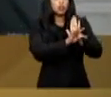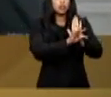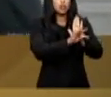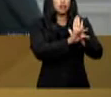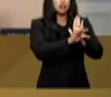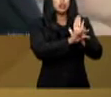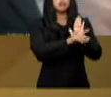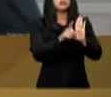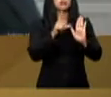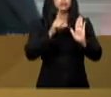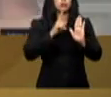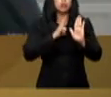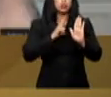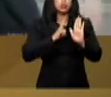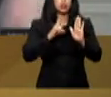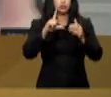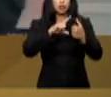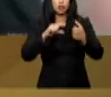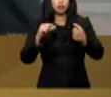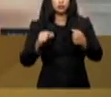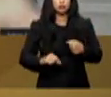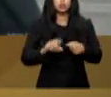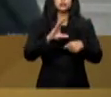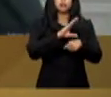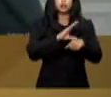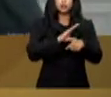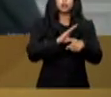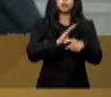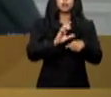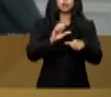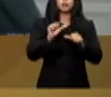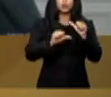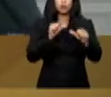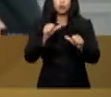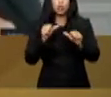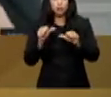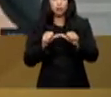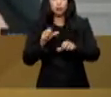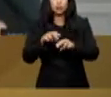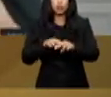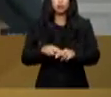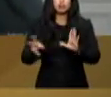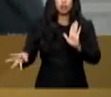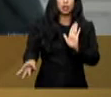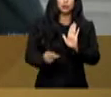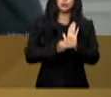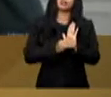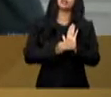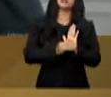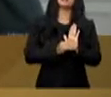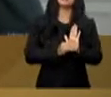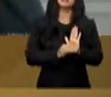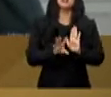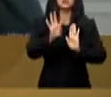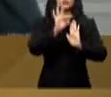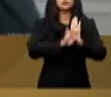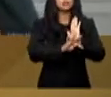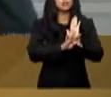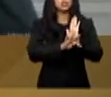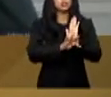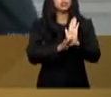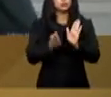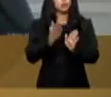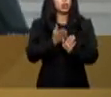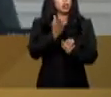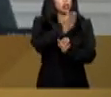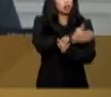dos respectivos artigos constitucionais que foram alterados pela emenda, nos termos da redação originária,